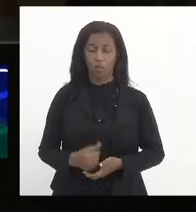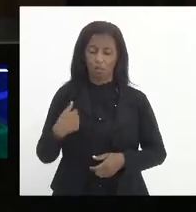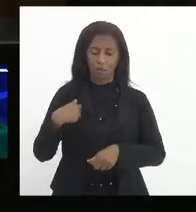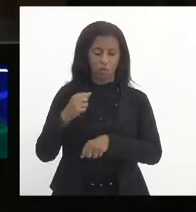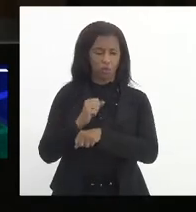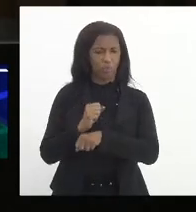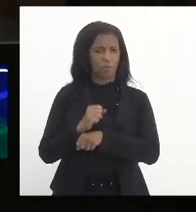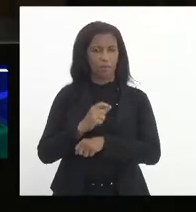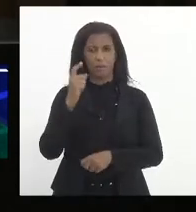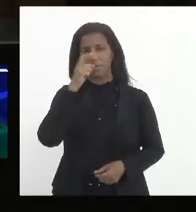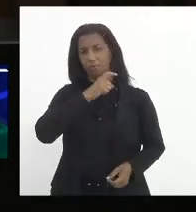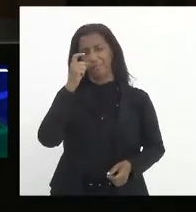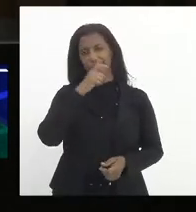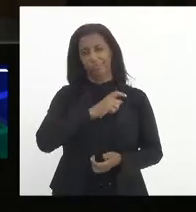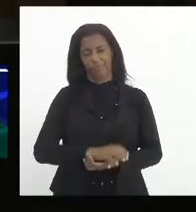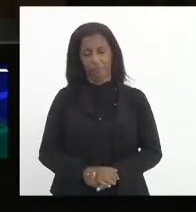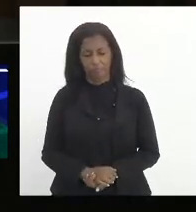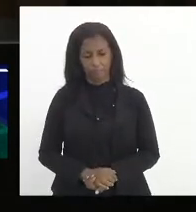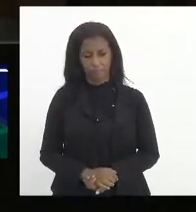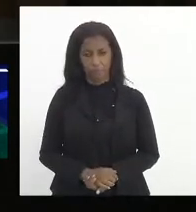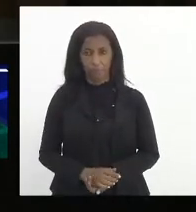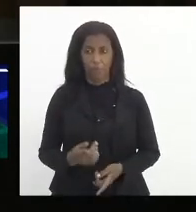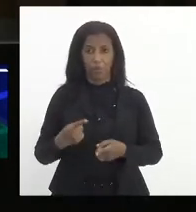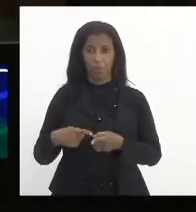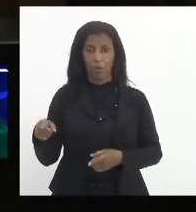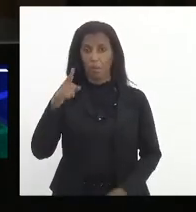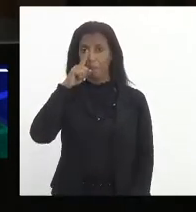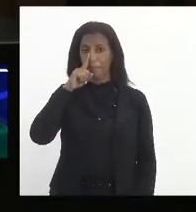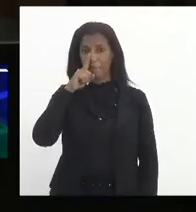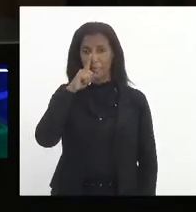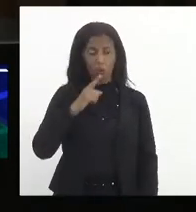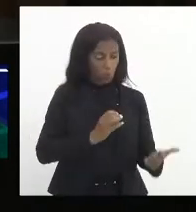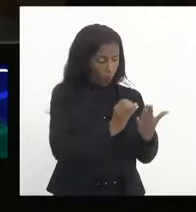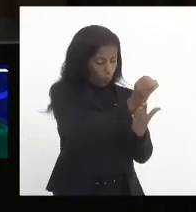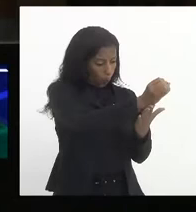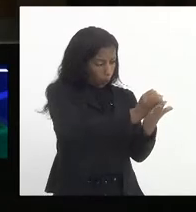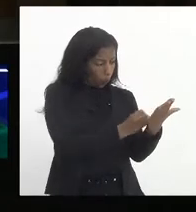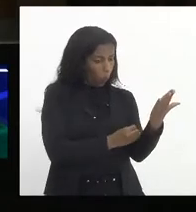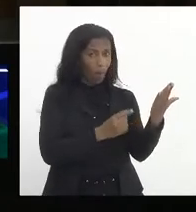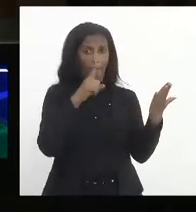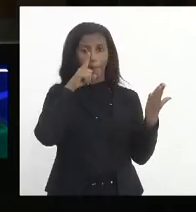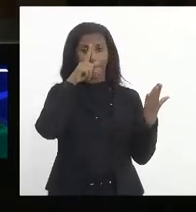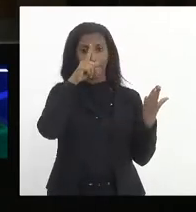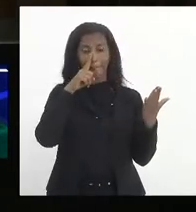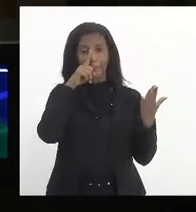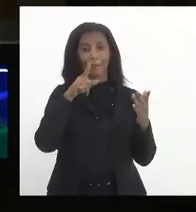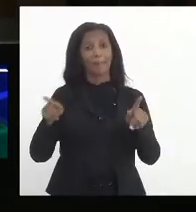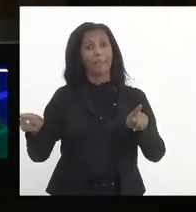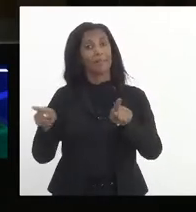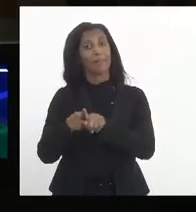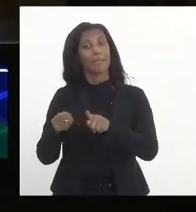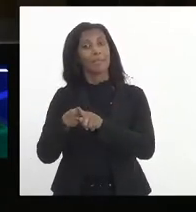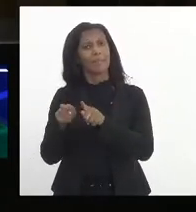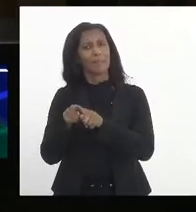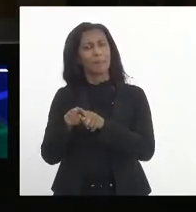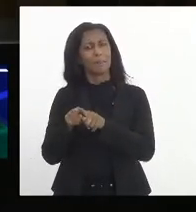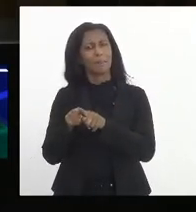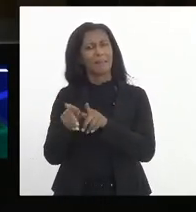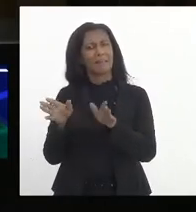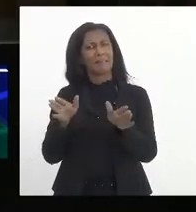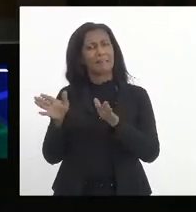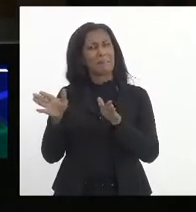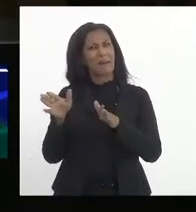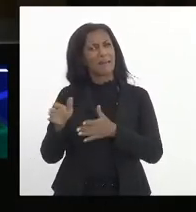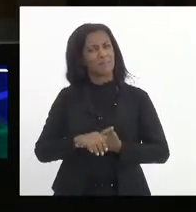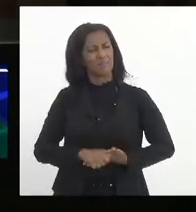verdadeiro isso porque isso aqui é um perigo é mas também tá mais de para mais uma